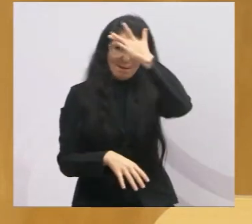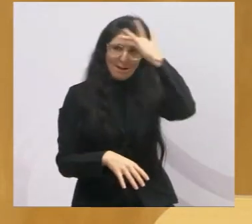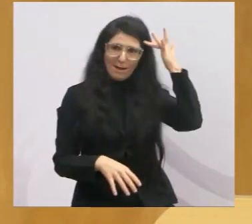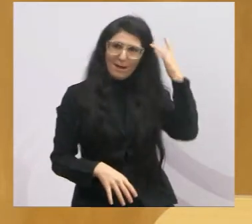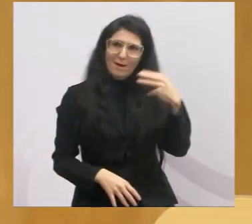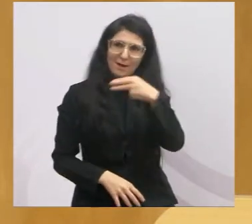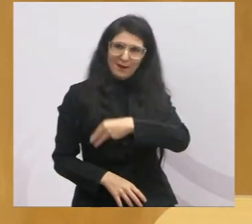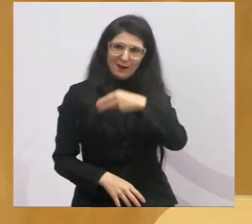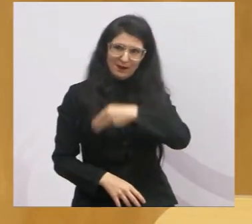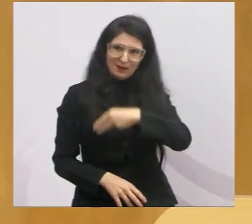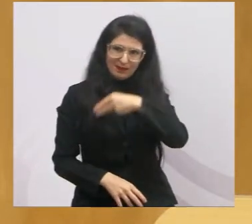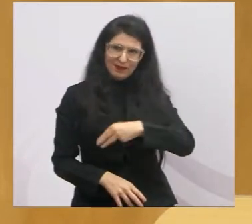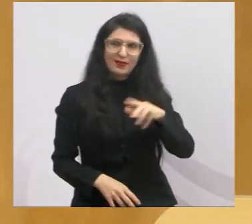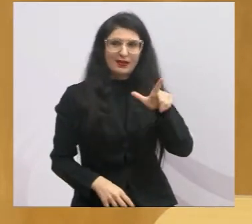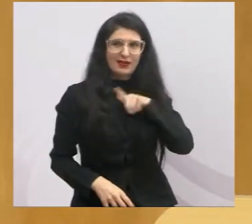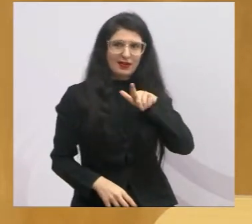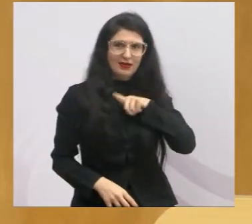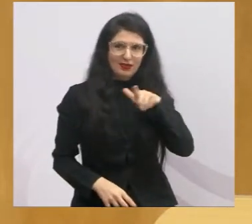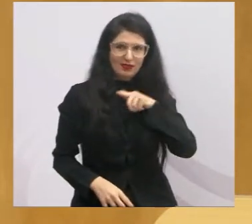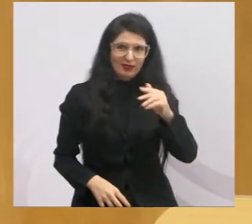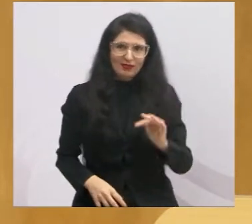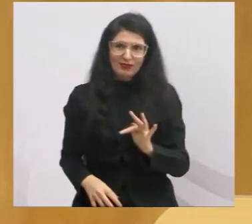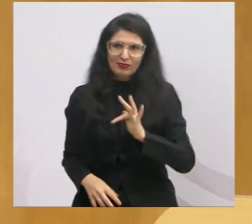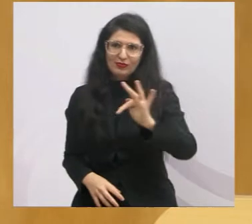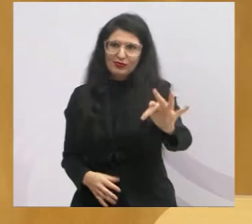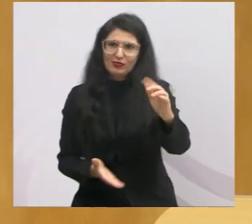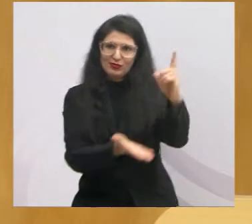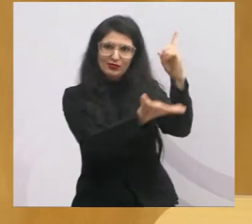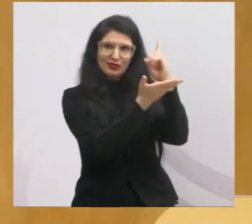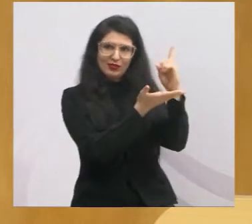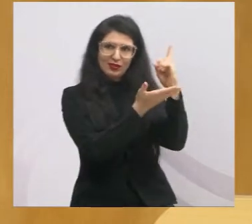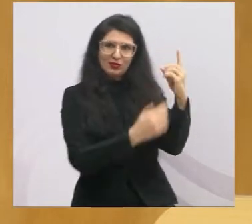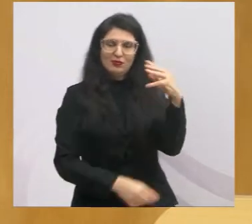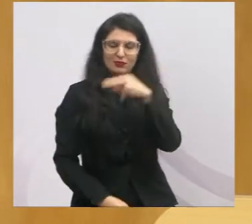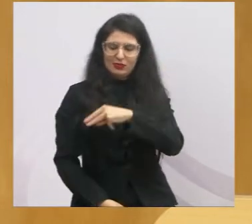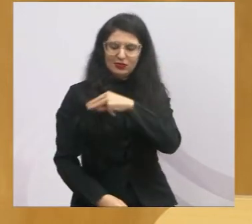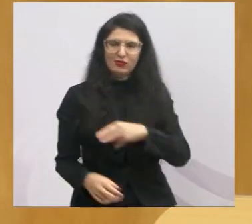por gentileza, a vereadora Lucimar Ponciano proceda à leitura de um trecho da Bíblia.